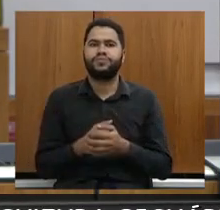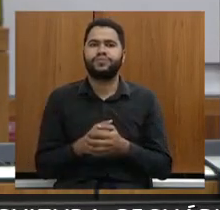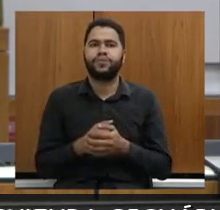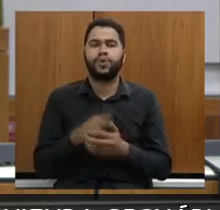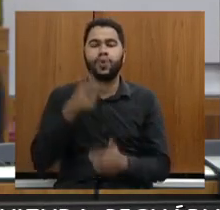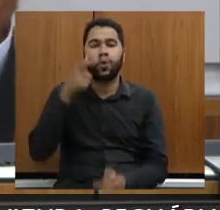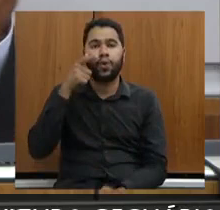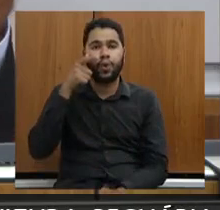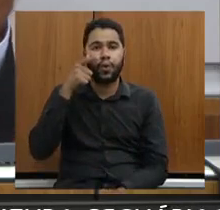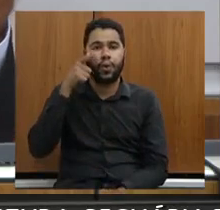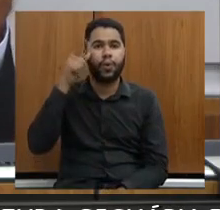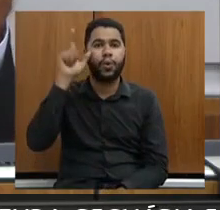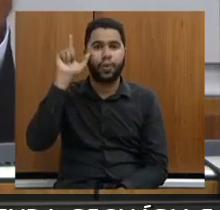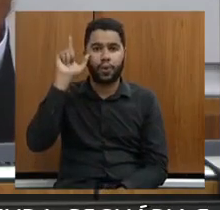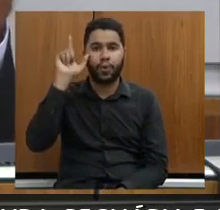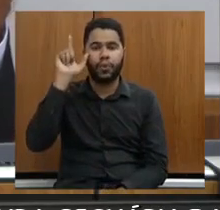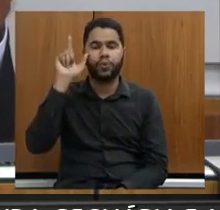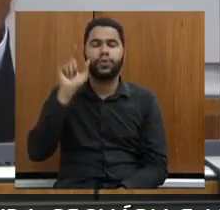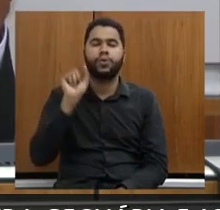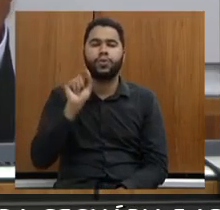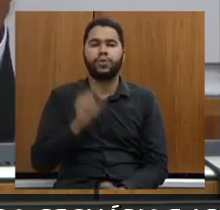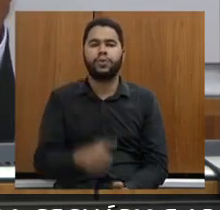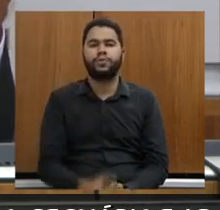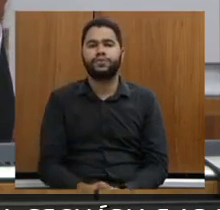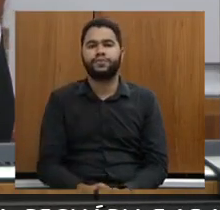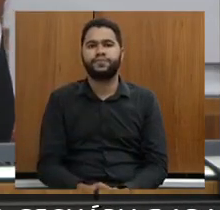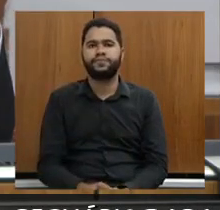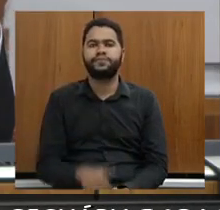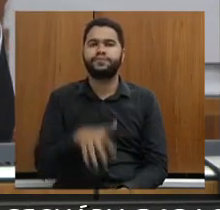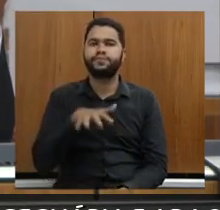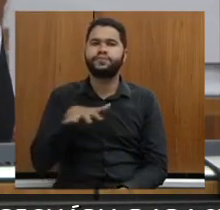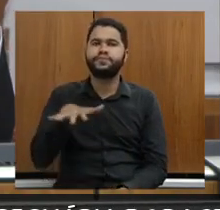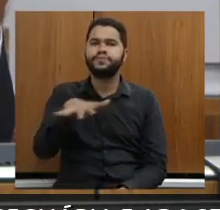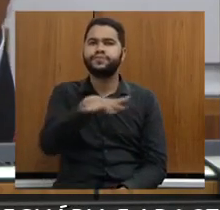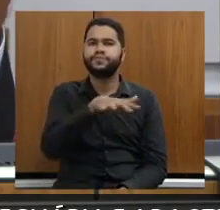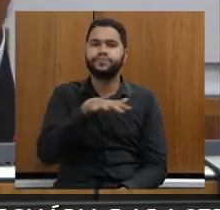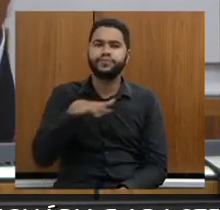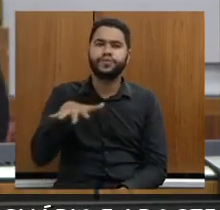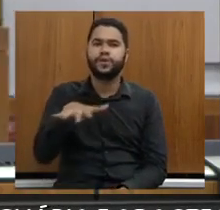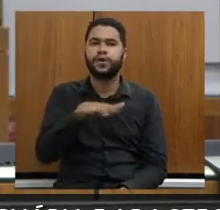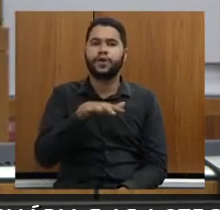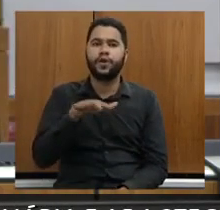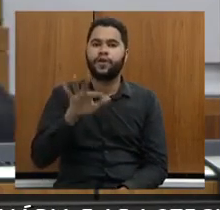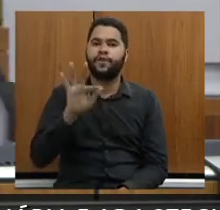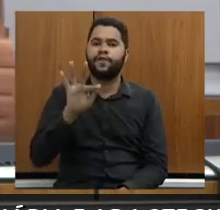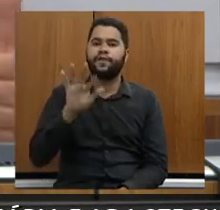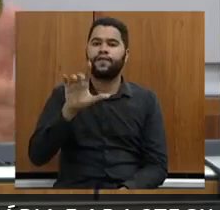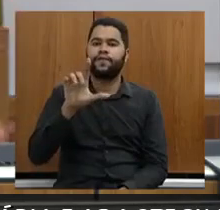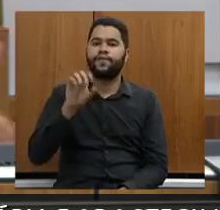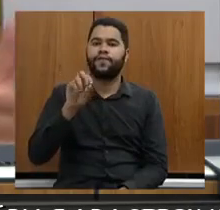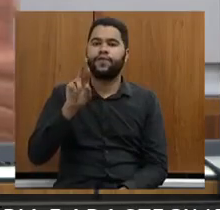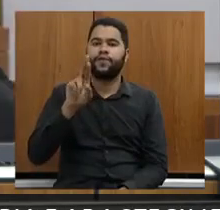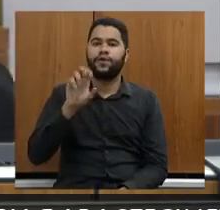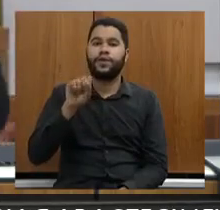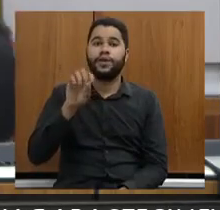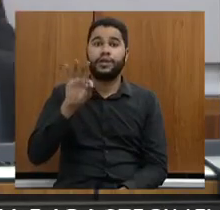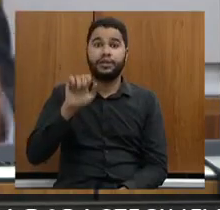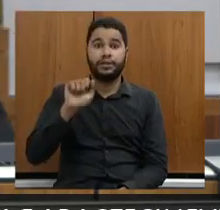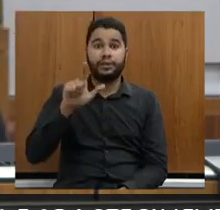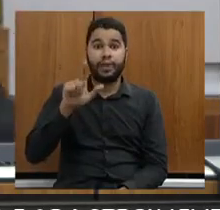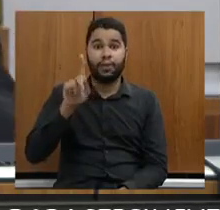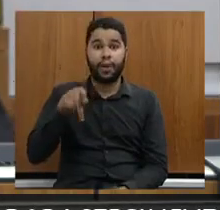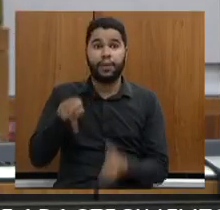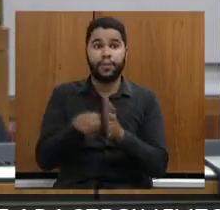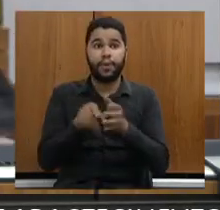ontem aqui na nossa região é de Florestal que a religião Metropolitano faz